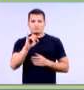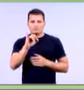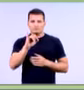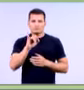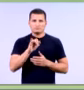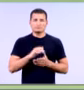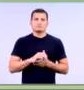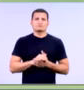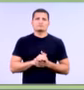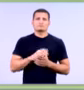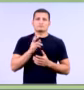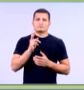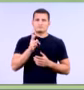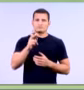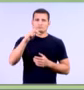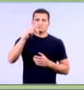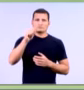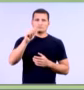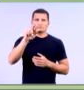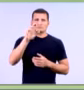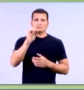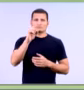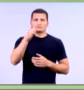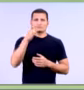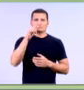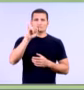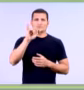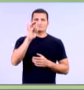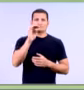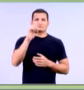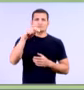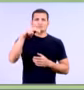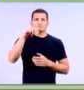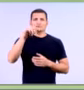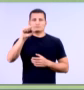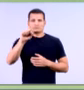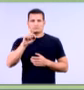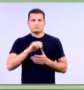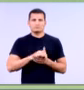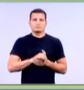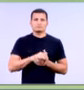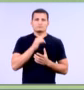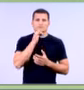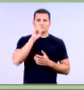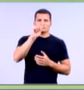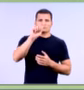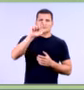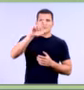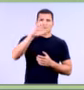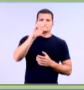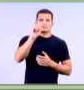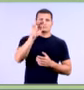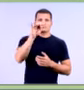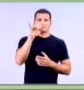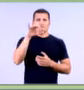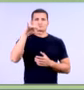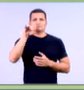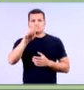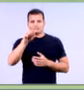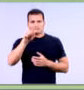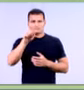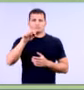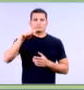nas paroxítonas. Alcateia, ditongo aberto na paroxítona, perdeu o acento.